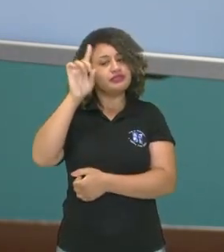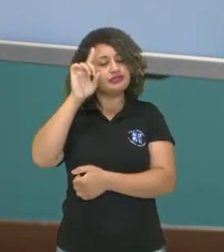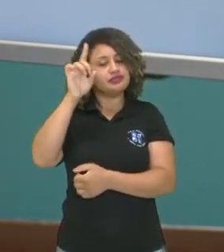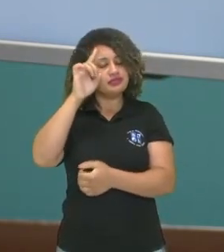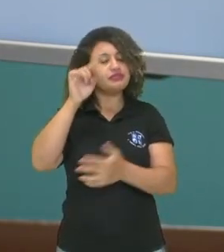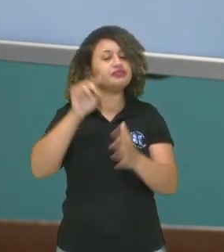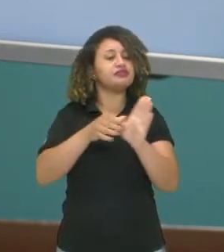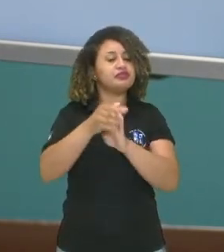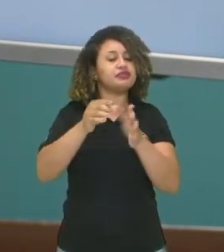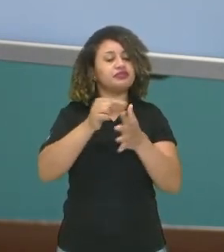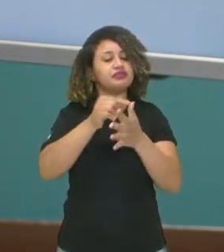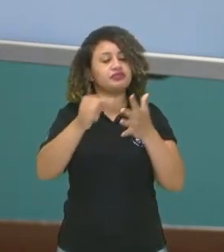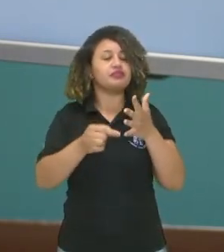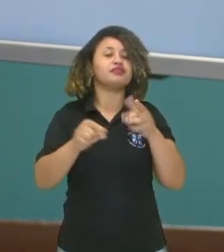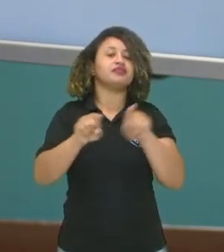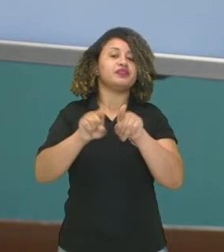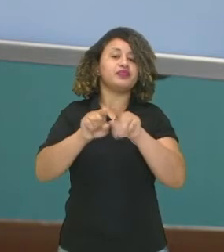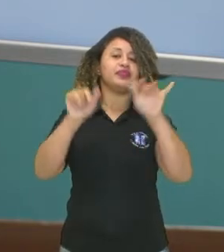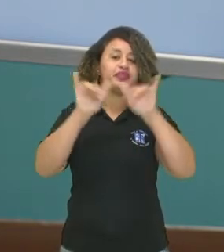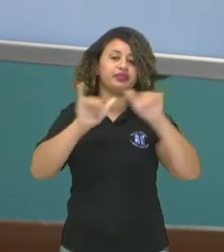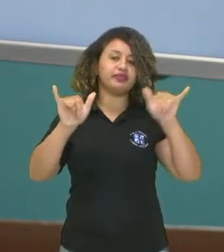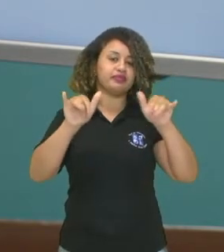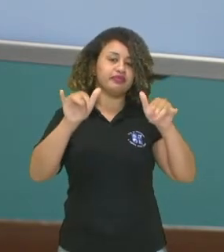e a notícia estão tratando.